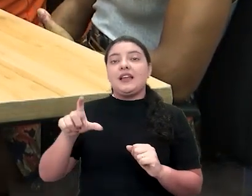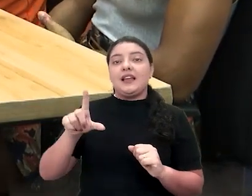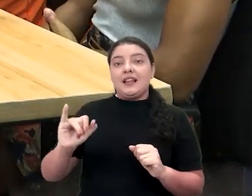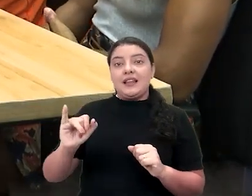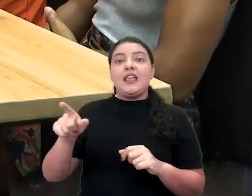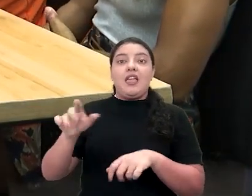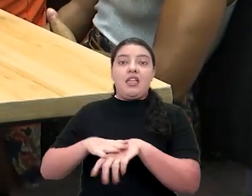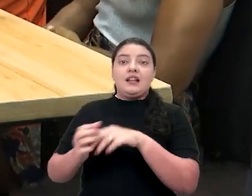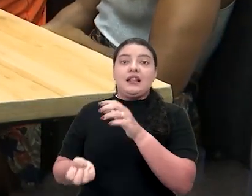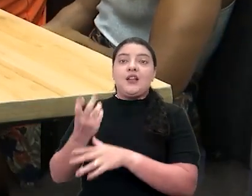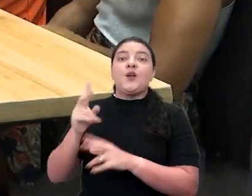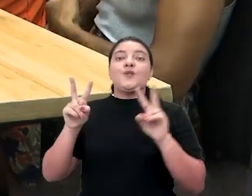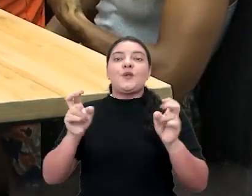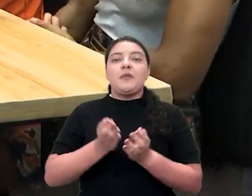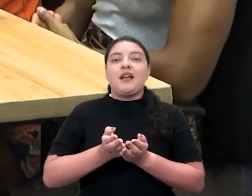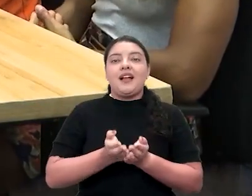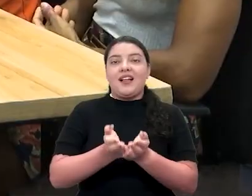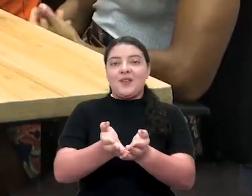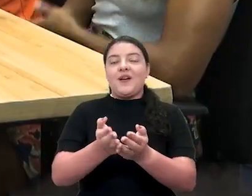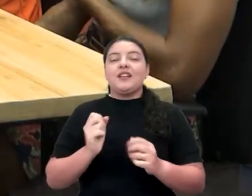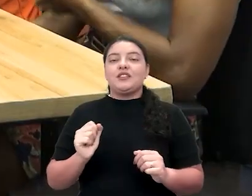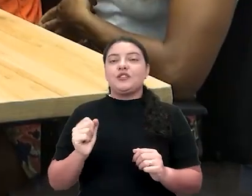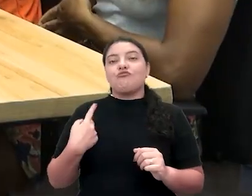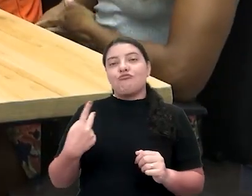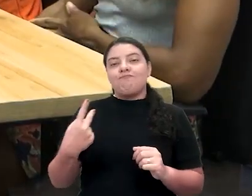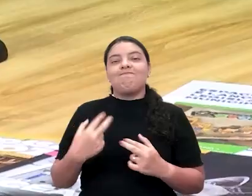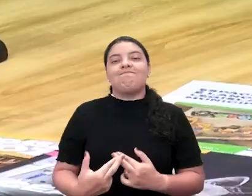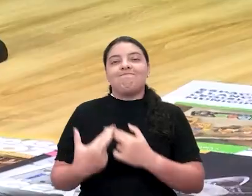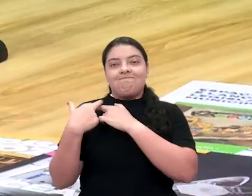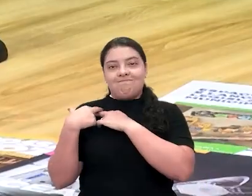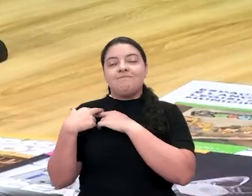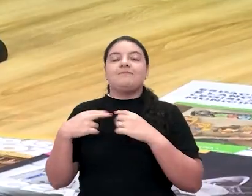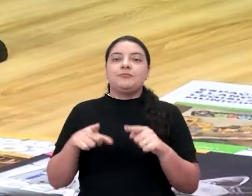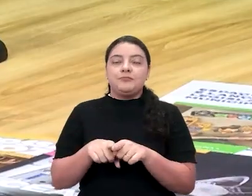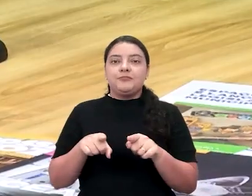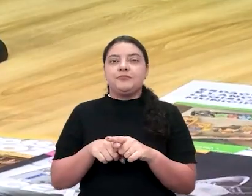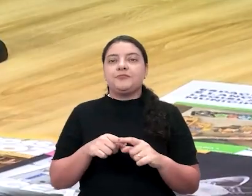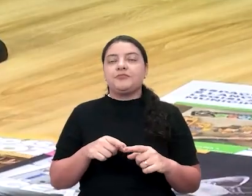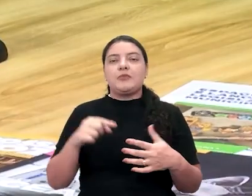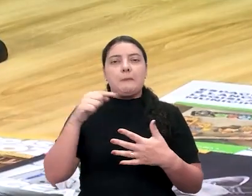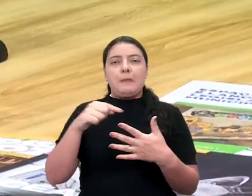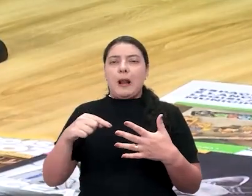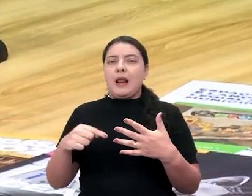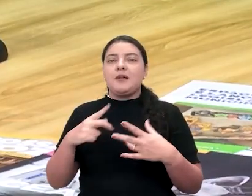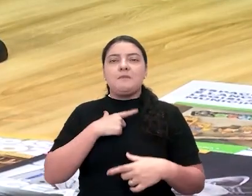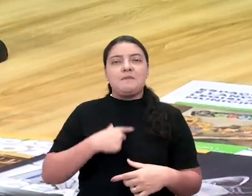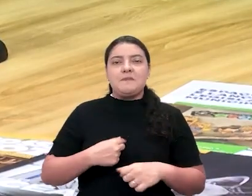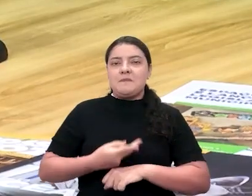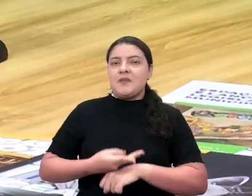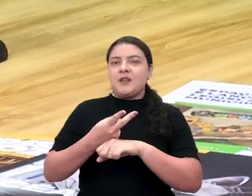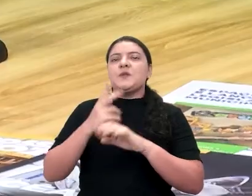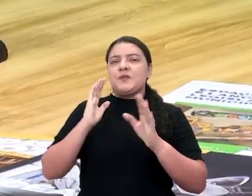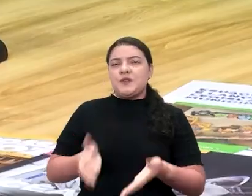que é a escola de canoagem, né? E aí a gente também tá junto nessa parte também. E tu também tem muitas medalhas, tu já